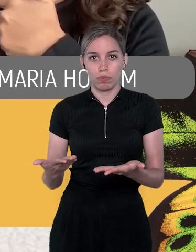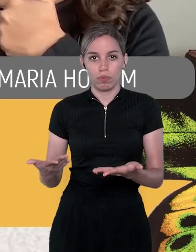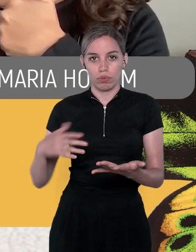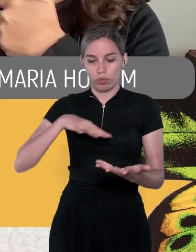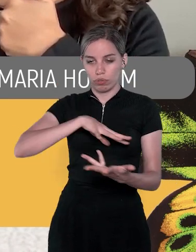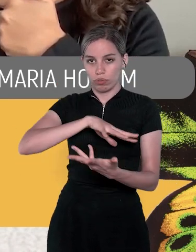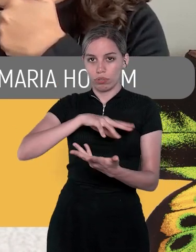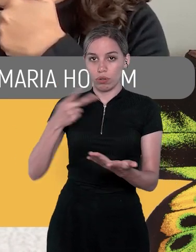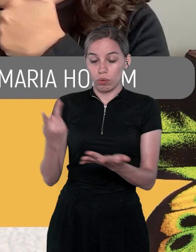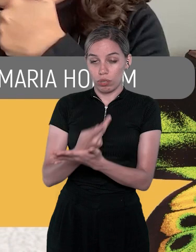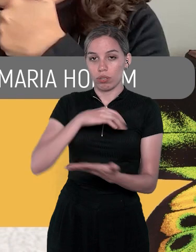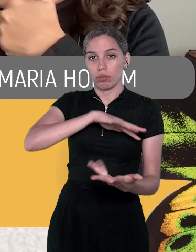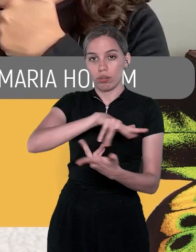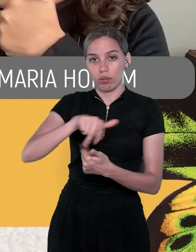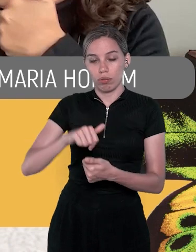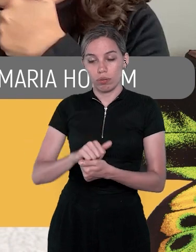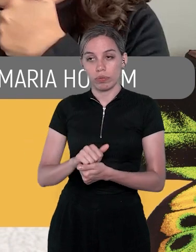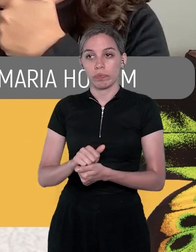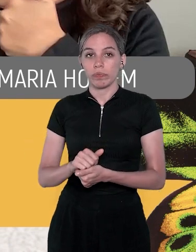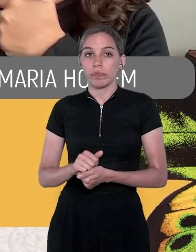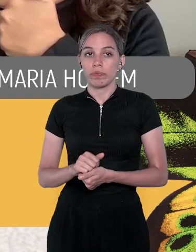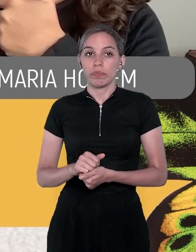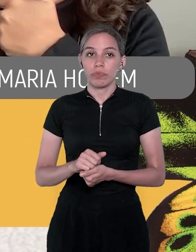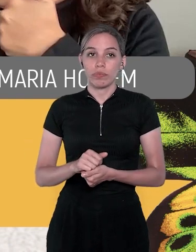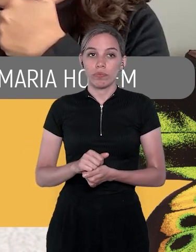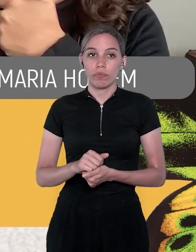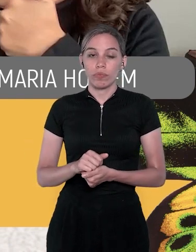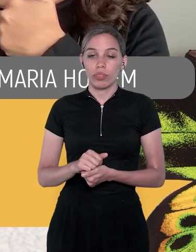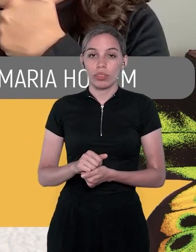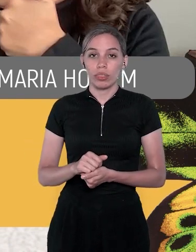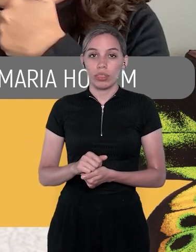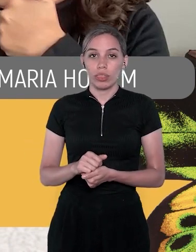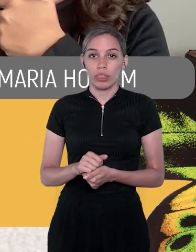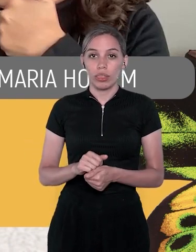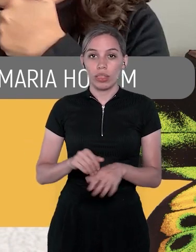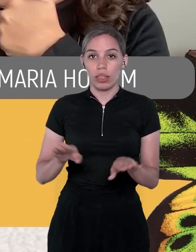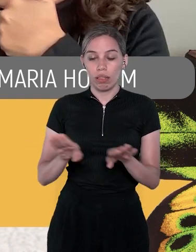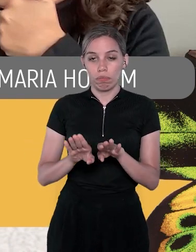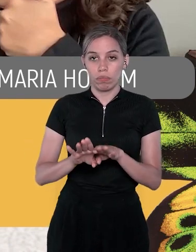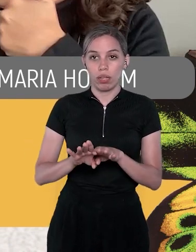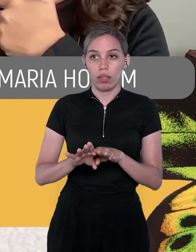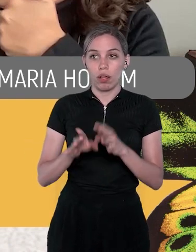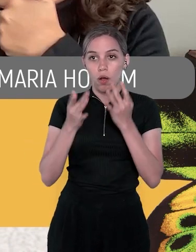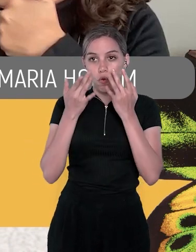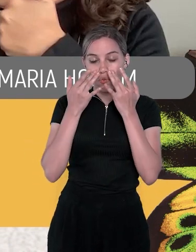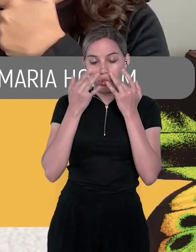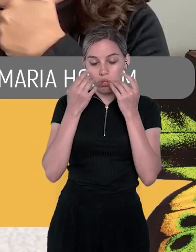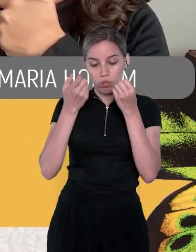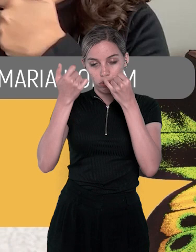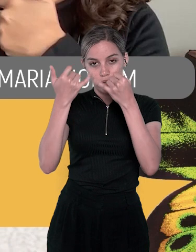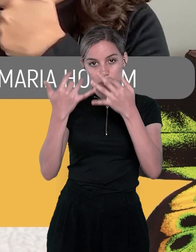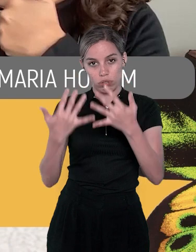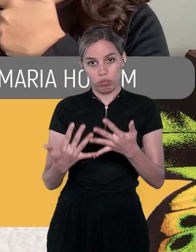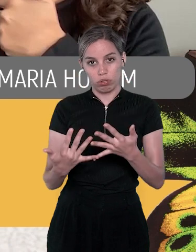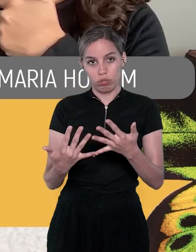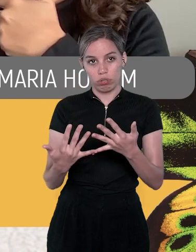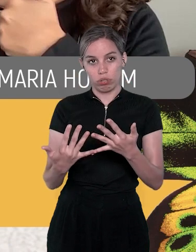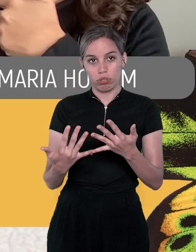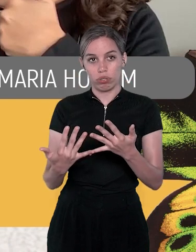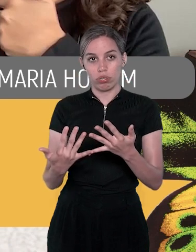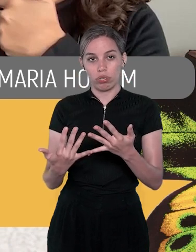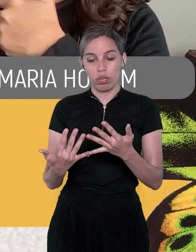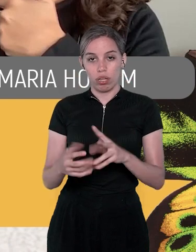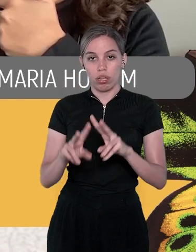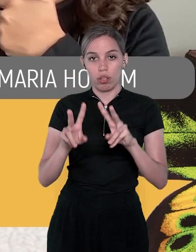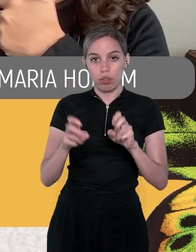acontecendo no mundo, né? Sobretudo no caso dos ensaios, sobretudo o medo,